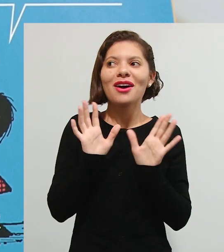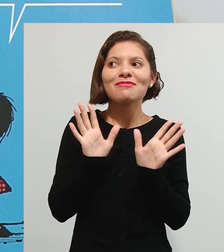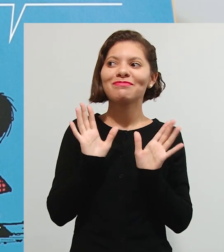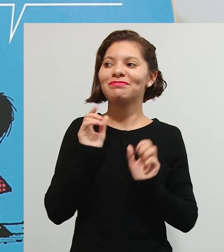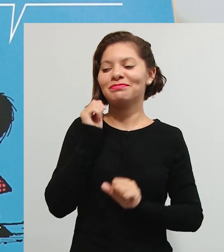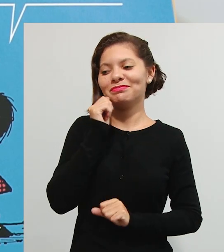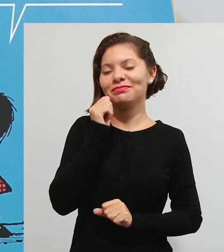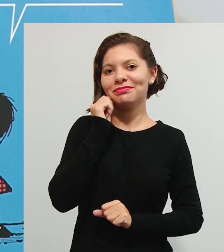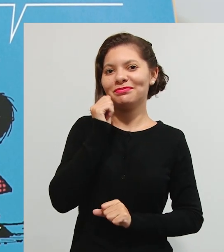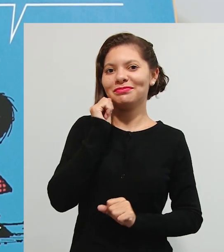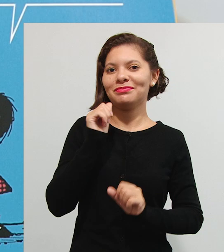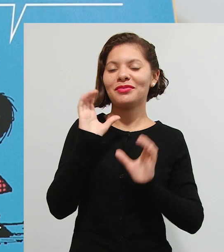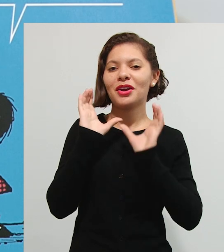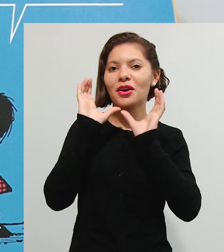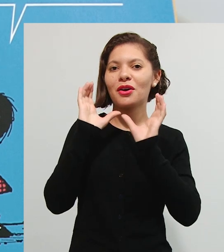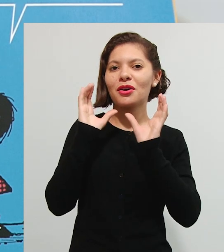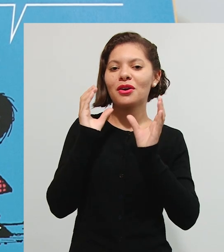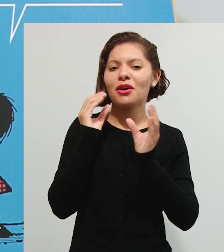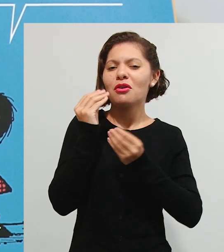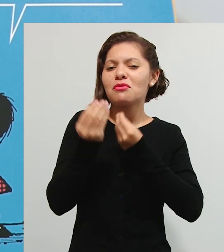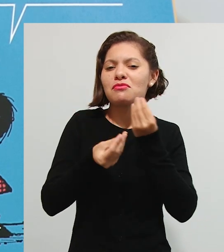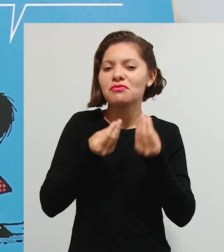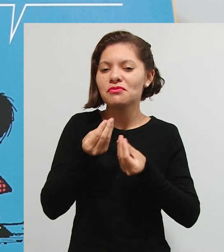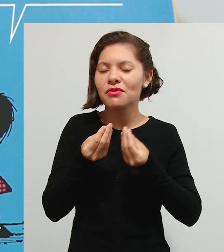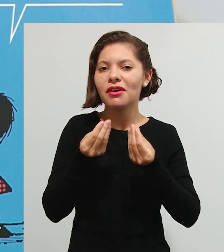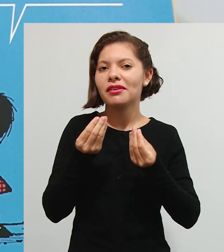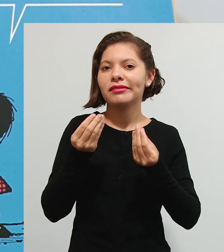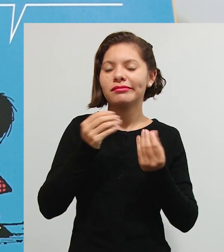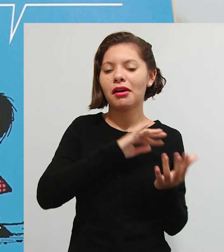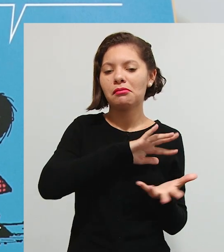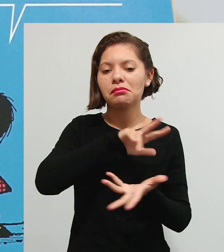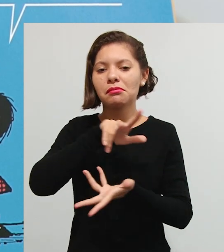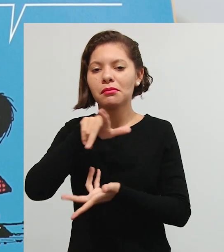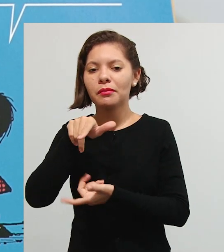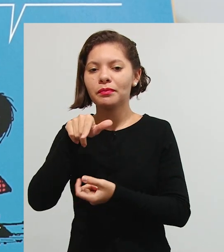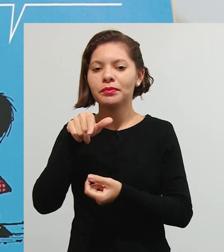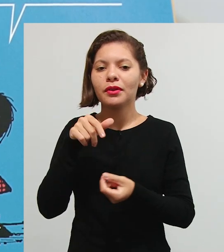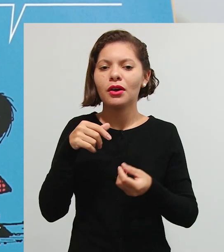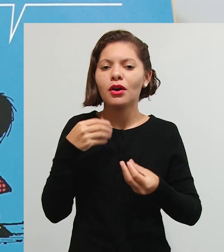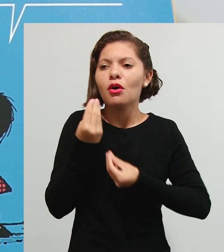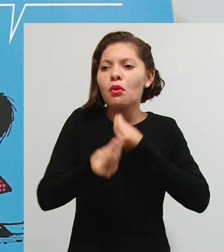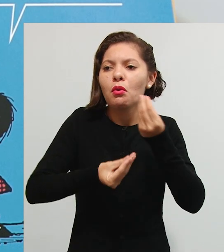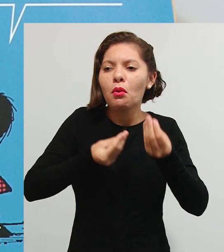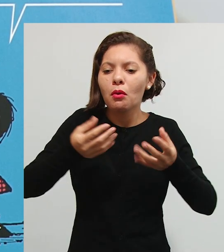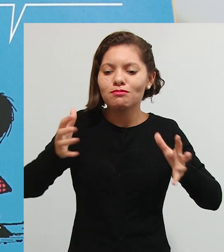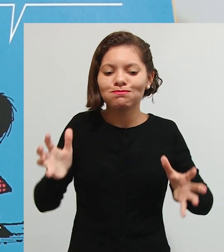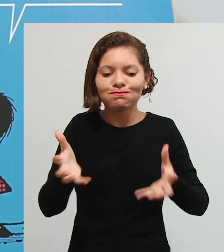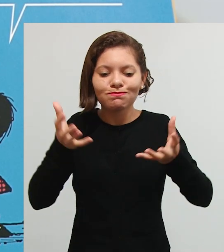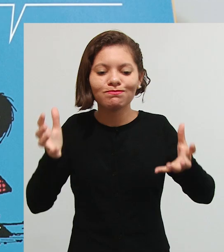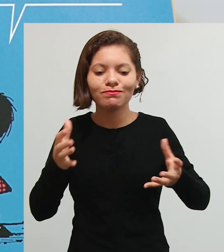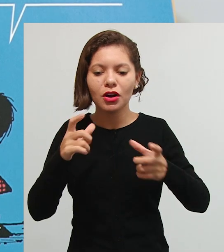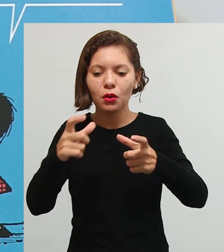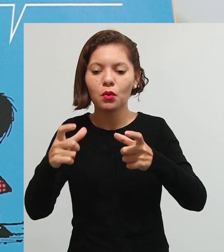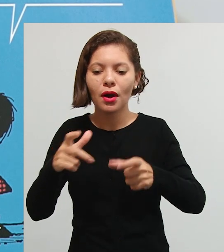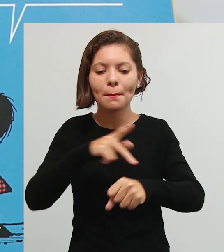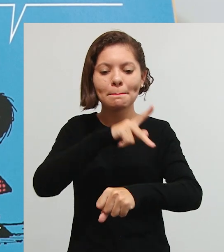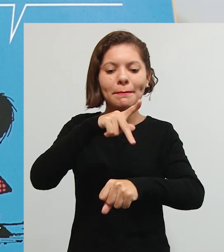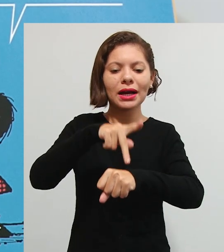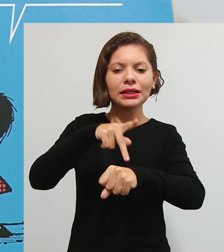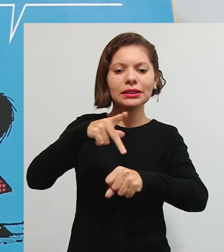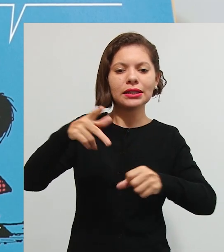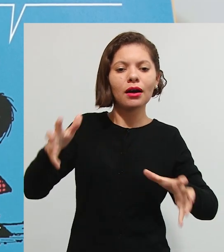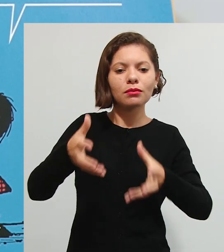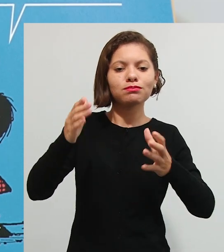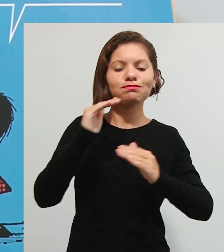Ai, Mafalda, né? Mafalda, como vai o planeta? Por onde vamos começar a empurrar este país para